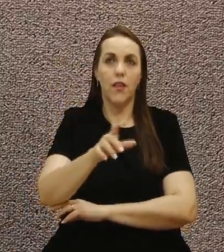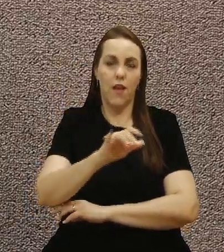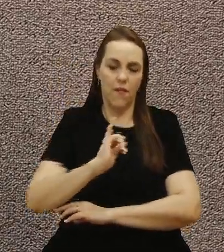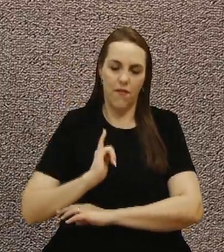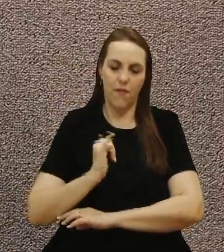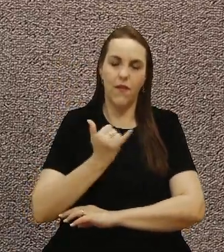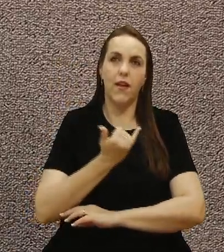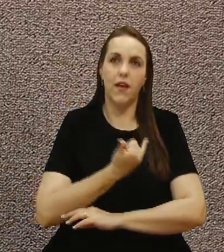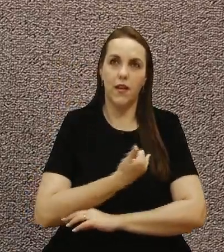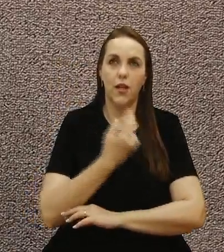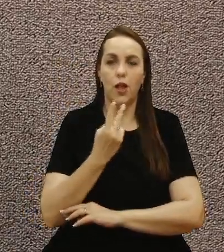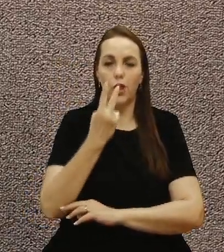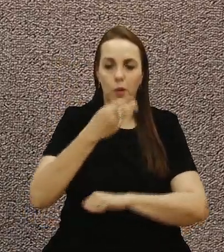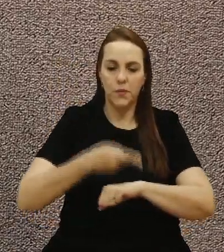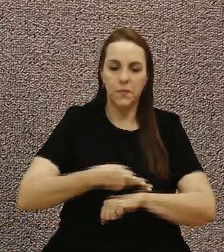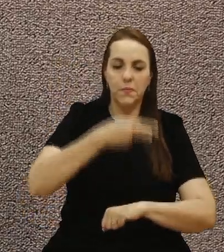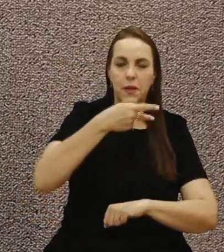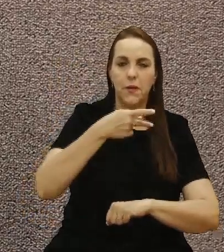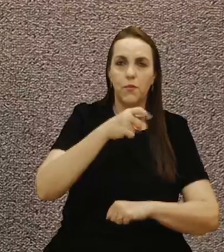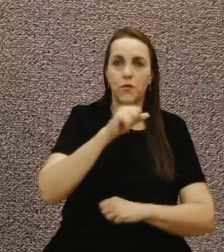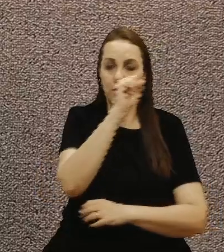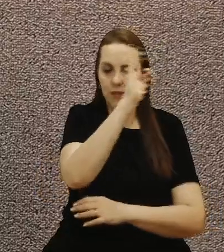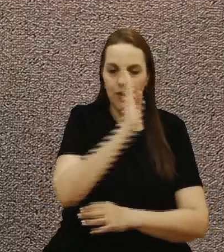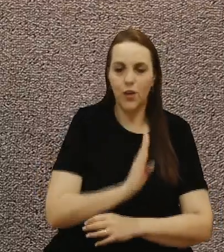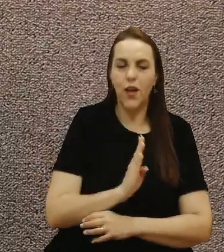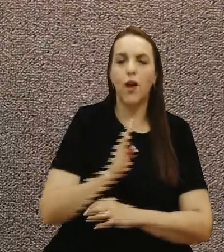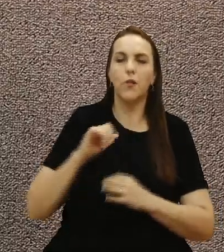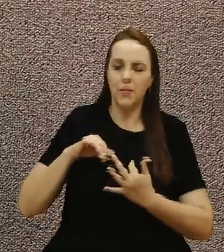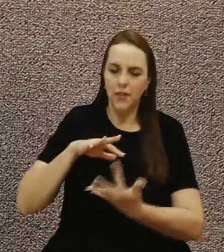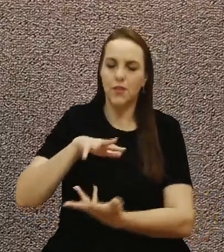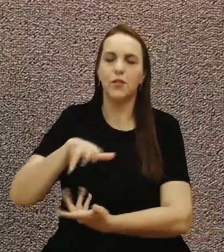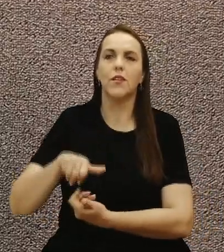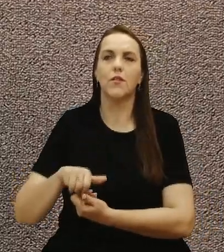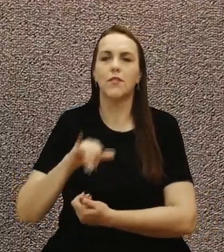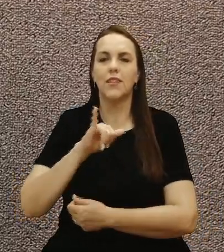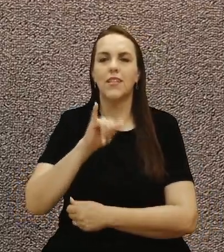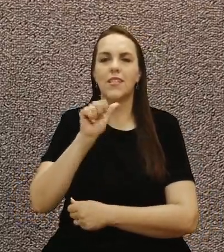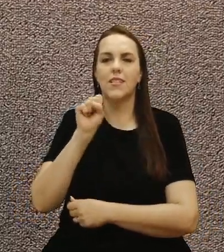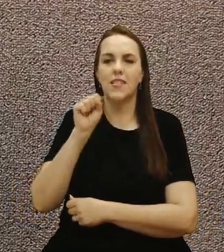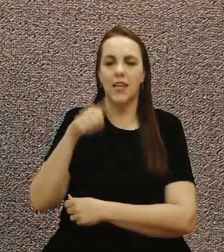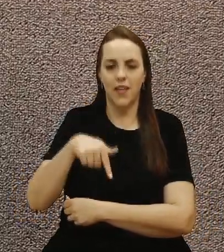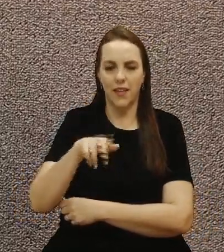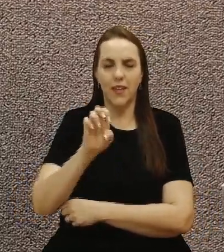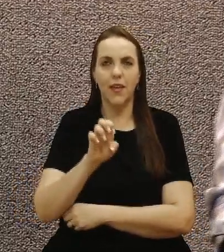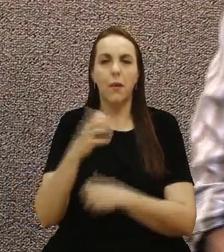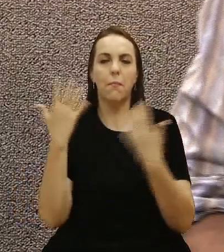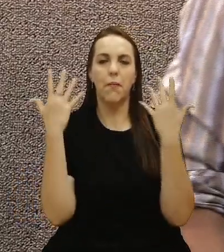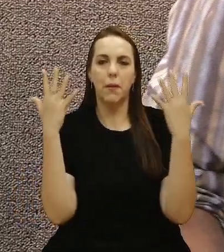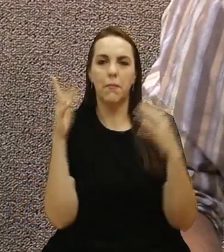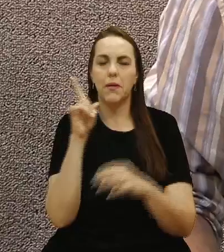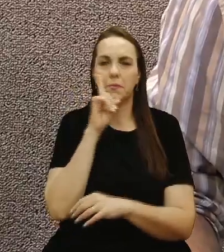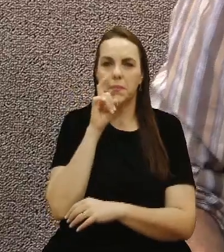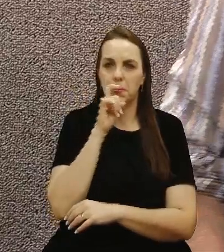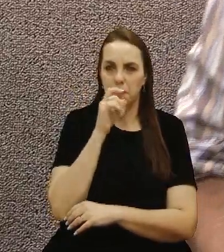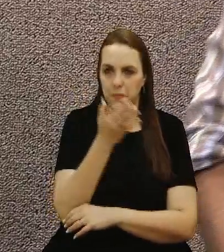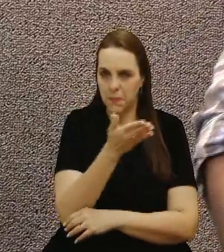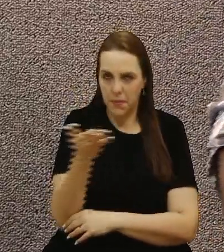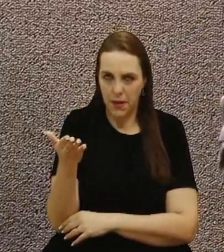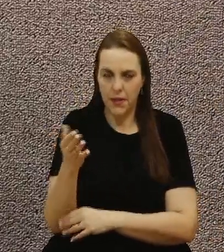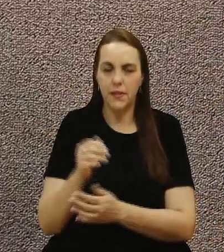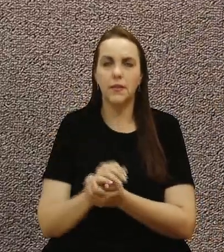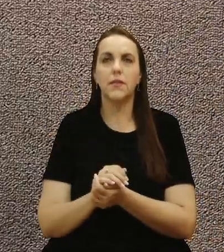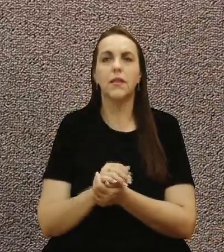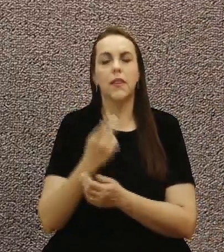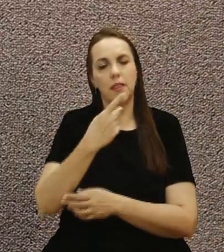dois prêmios, o nacional e o internacional. Então, Isaac, parabéns ao seu pai Dirceu, também à mãe Noêmia, seu professor,